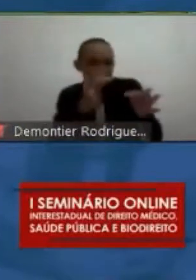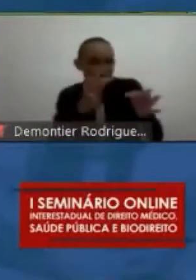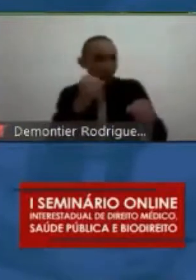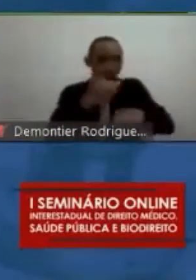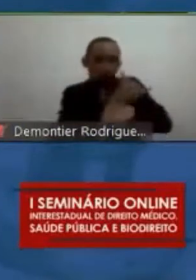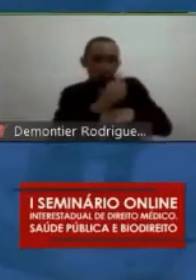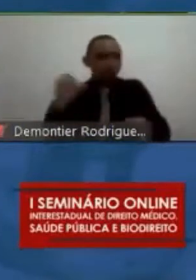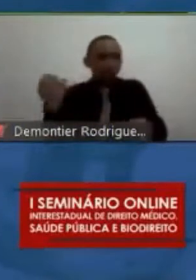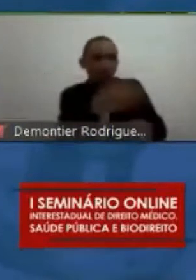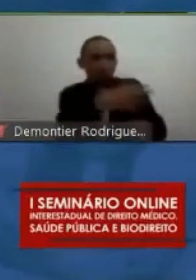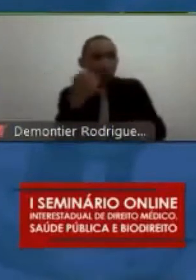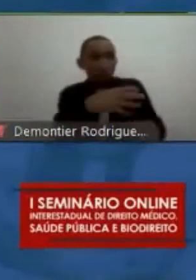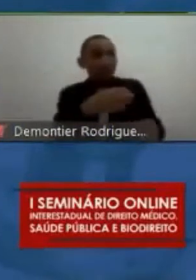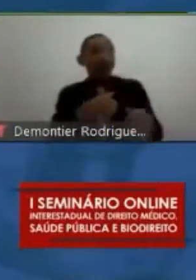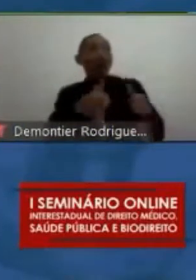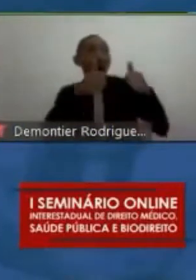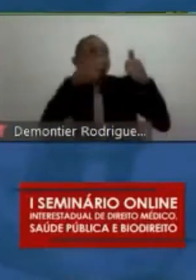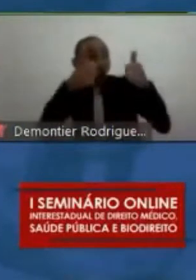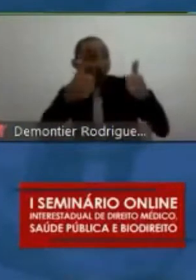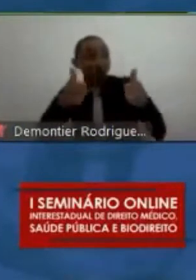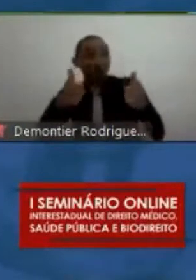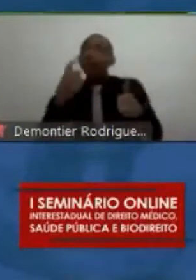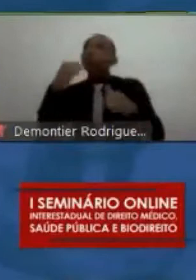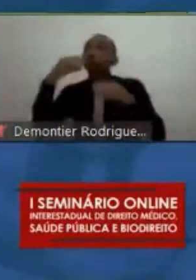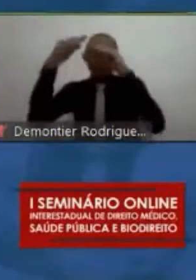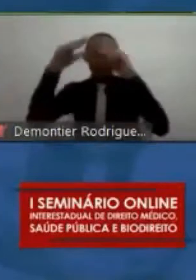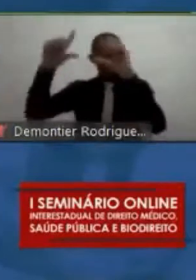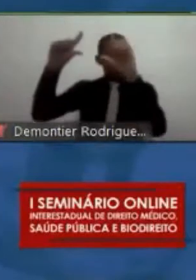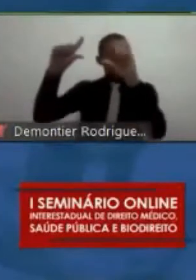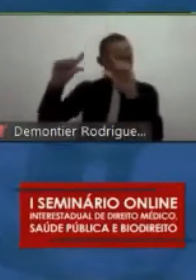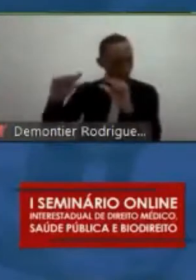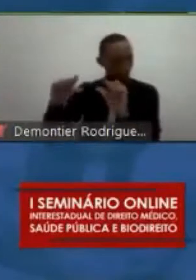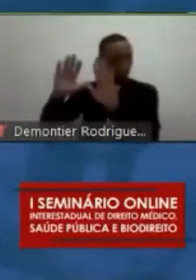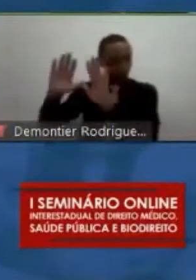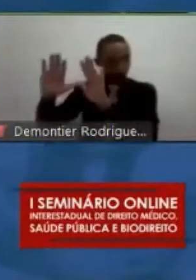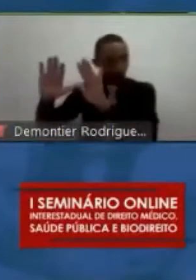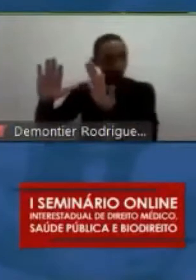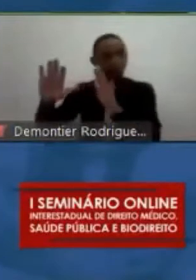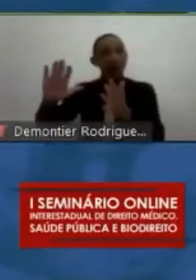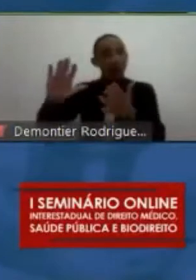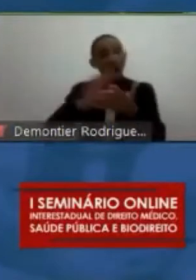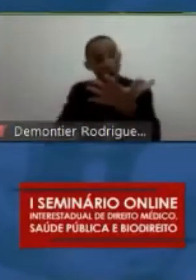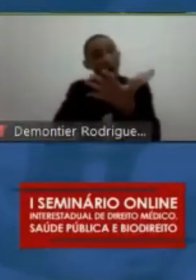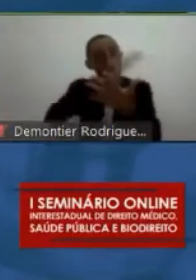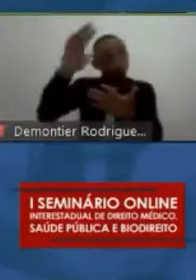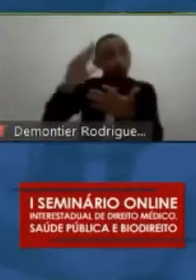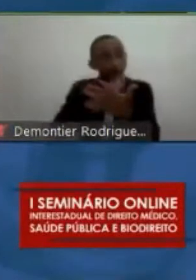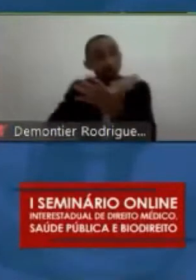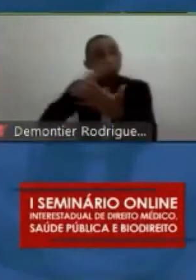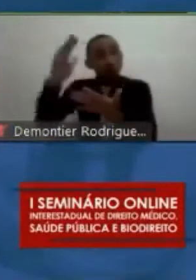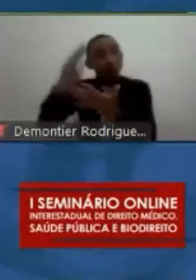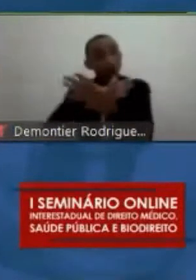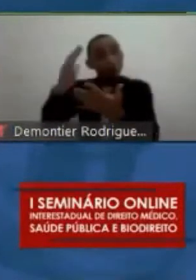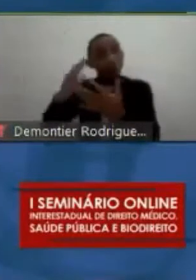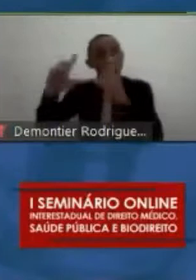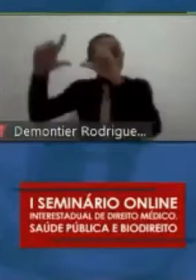só reduzem a quantidade de sangue utilizado, porque ainda há algumas indicações clínicas em um percentual